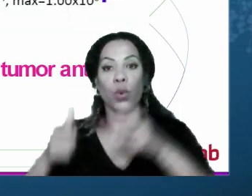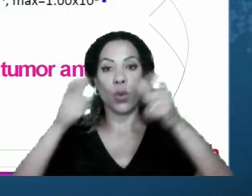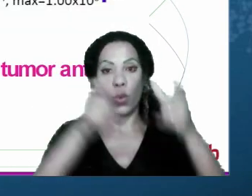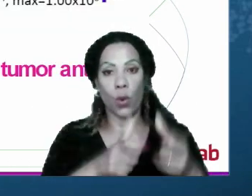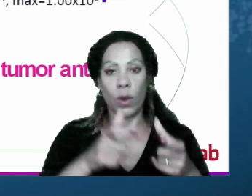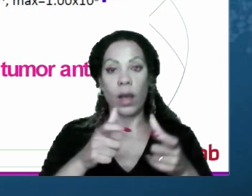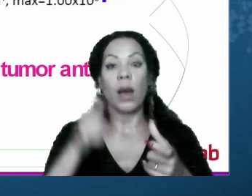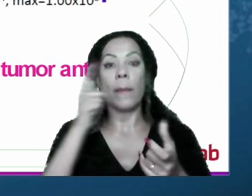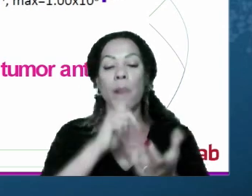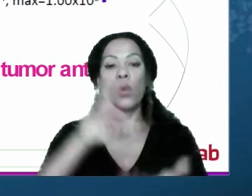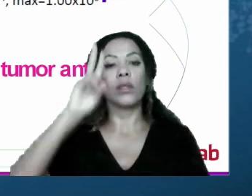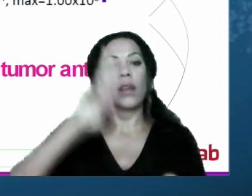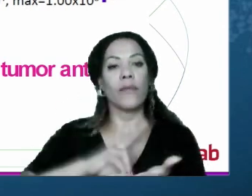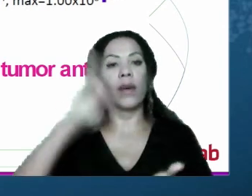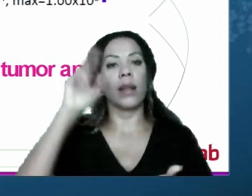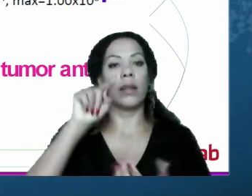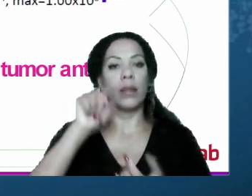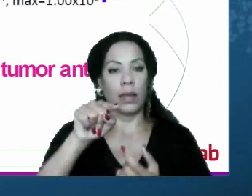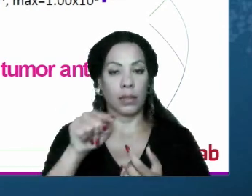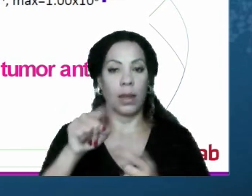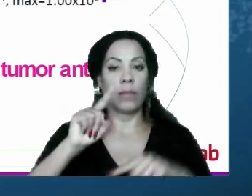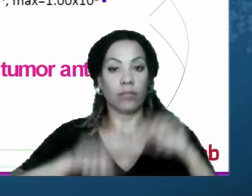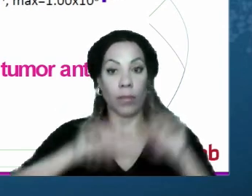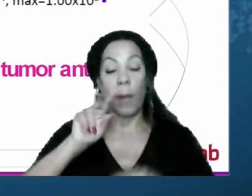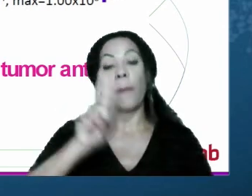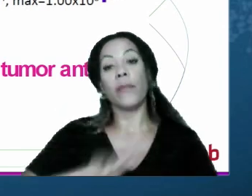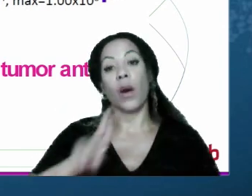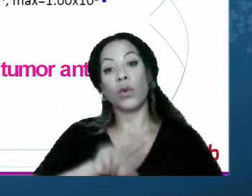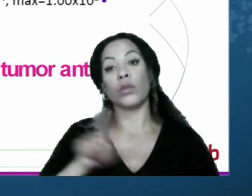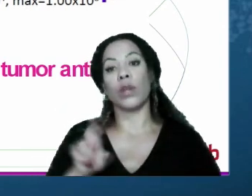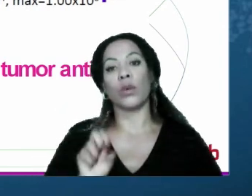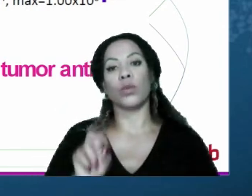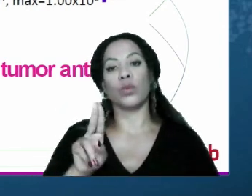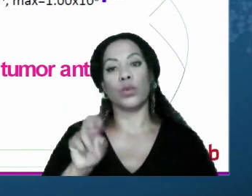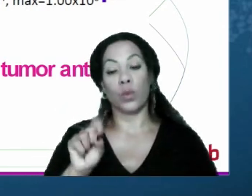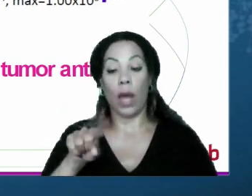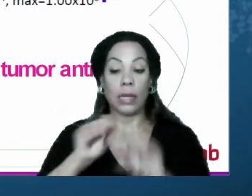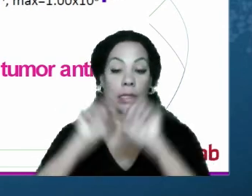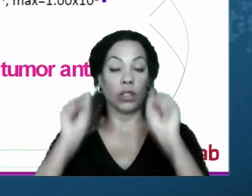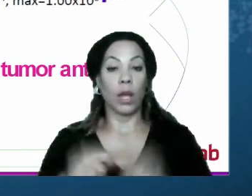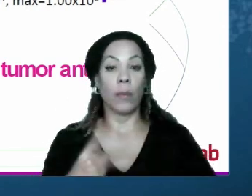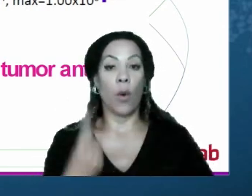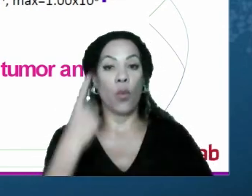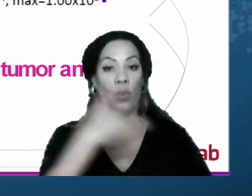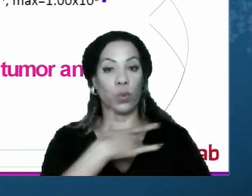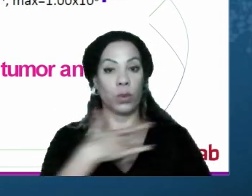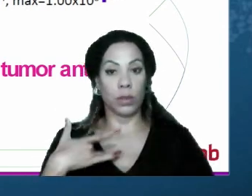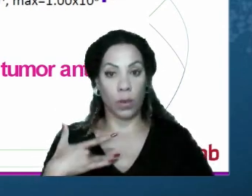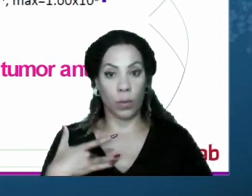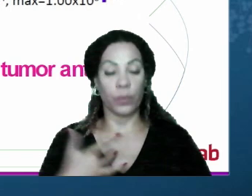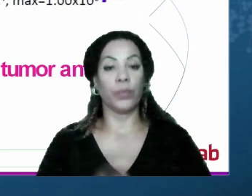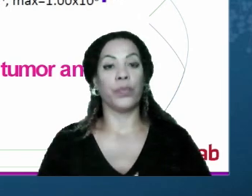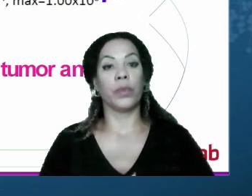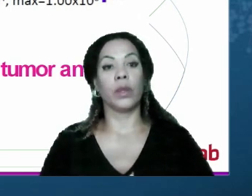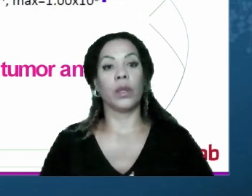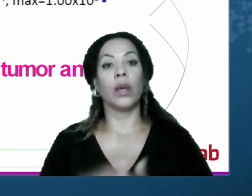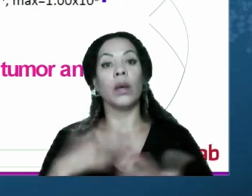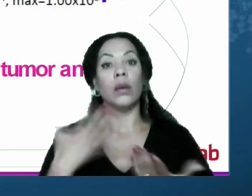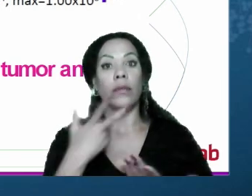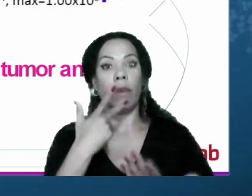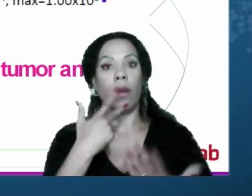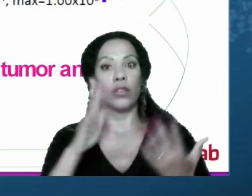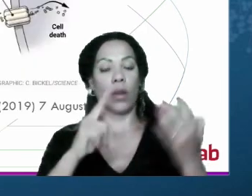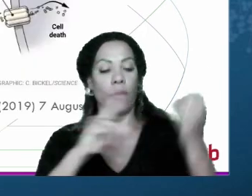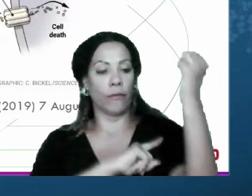validar esse produto e para ser utilizado no SUS, no Sistema Único de Saúde. Boram falou do poder, da força de